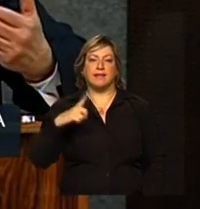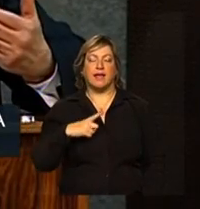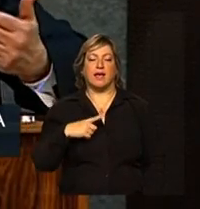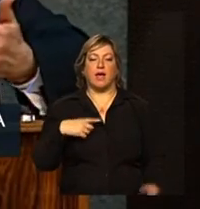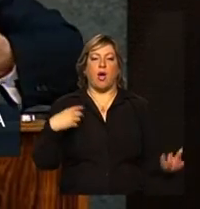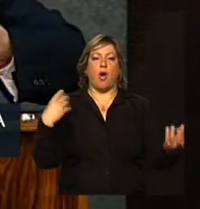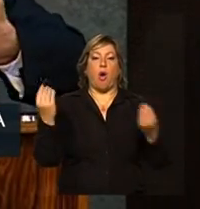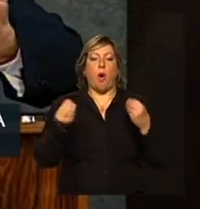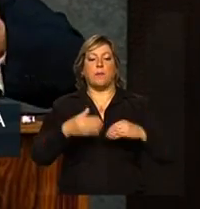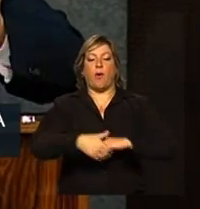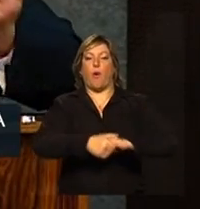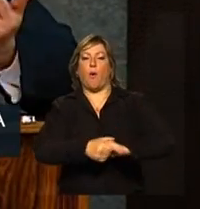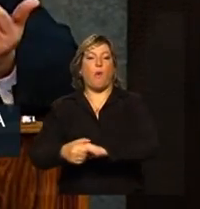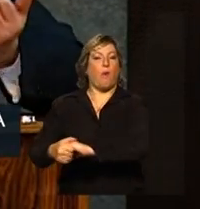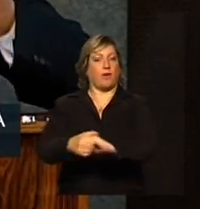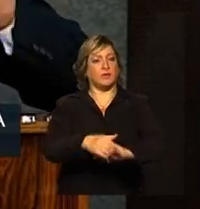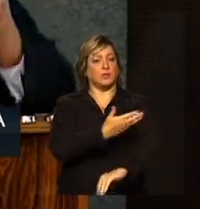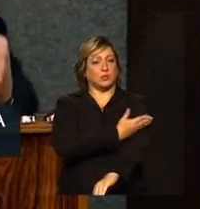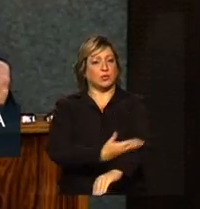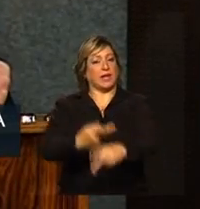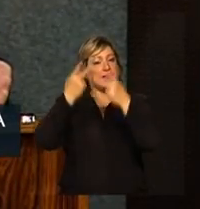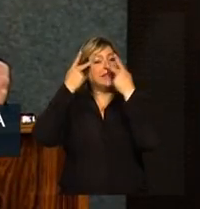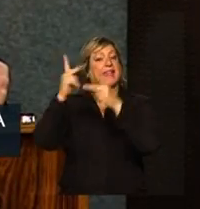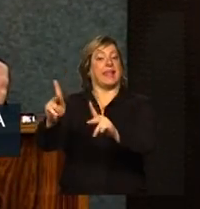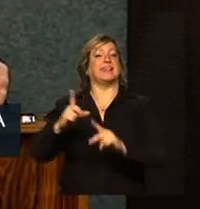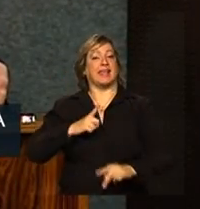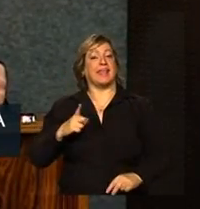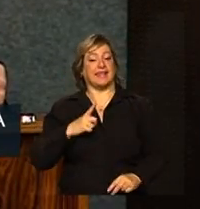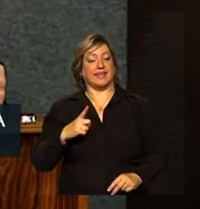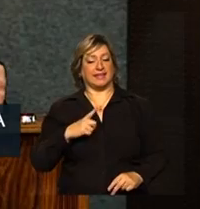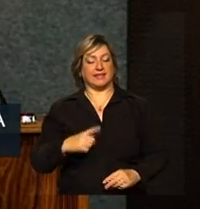têm uma forma de se cumprimentar, têm um cumprimento.